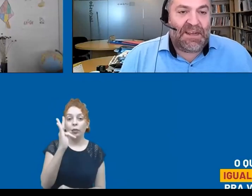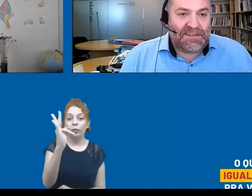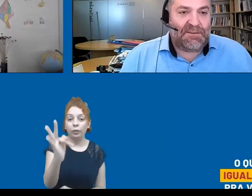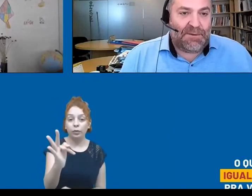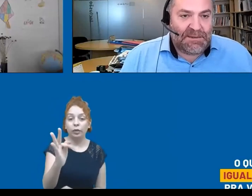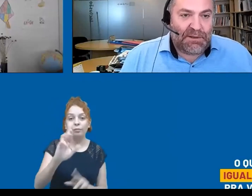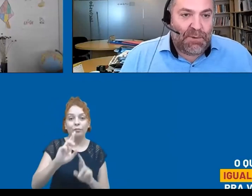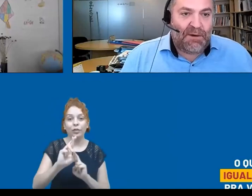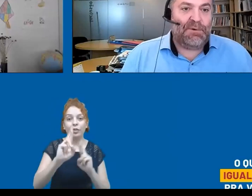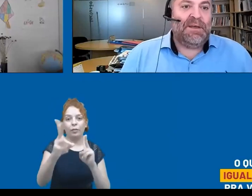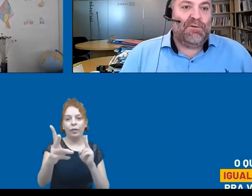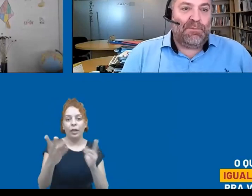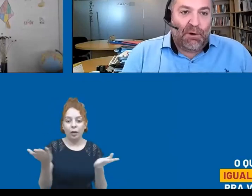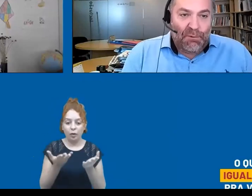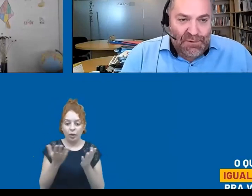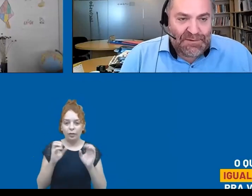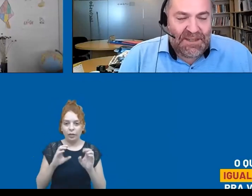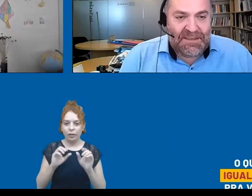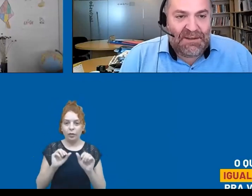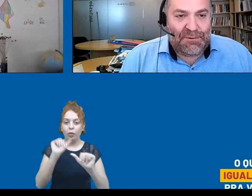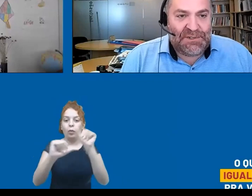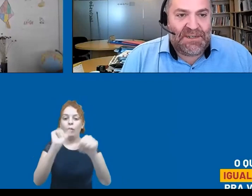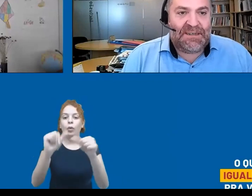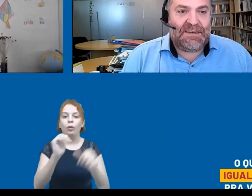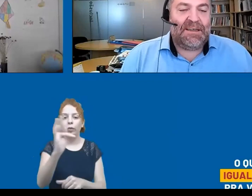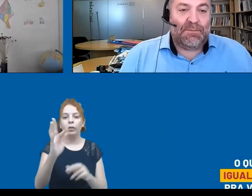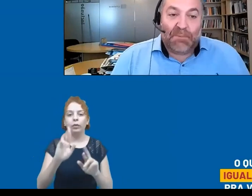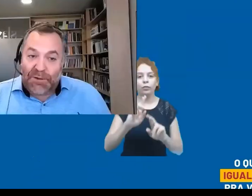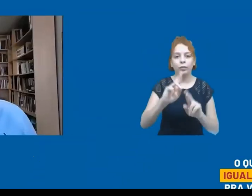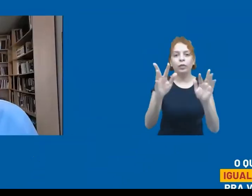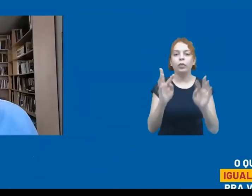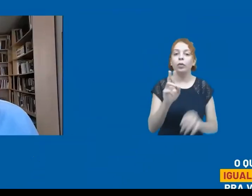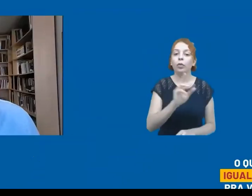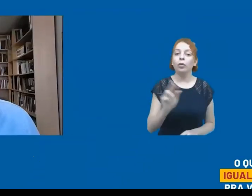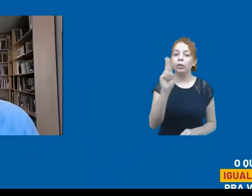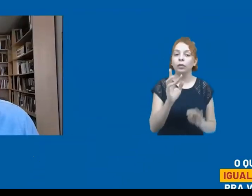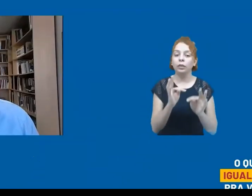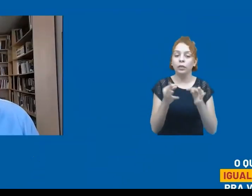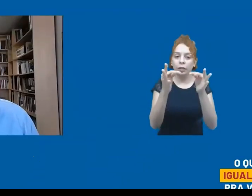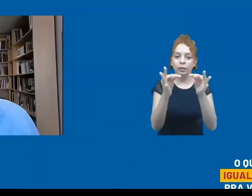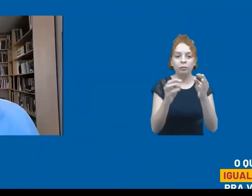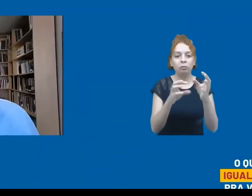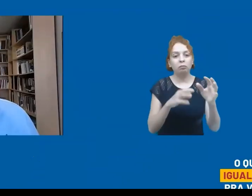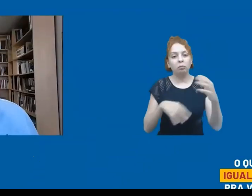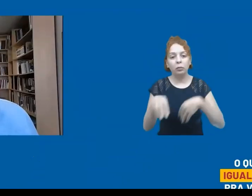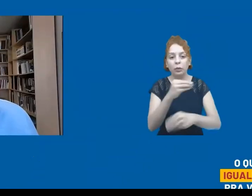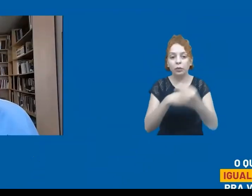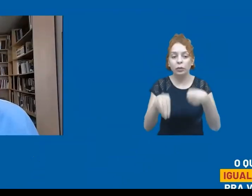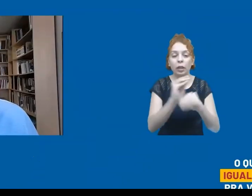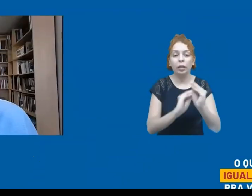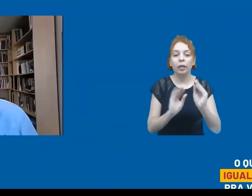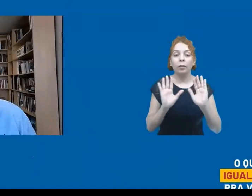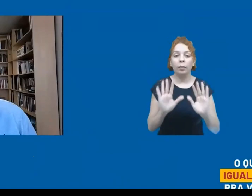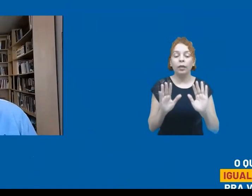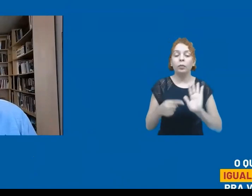muito diferente da educação atual, um maior uso da tecnologia, uma modalidade talvez híbrida, mas ela, obviamente,